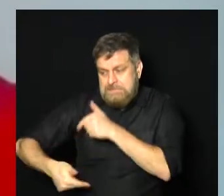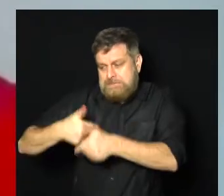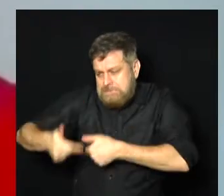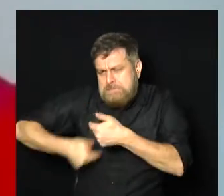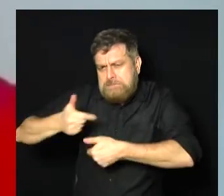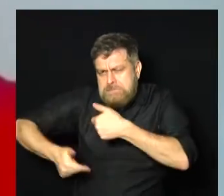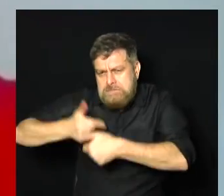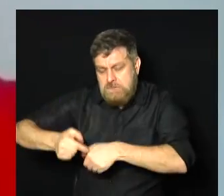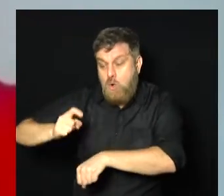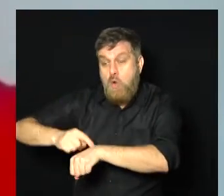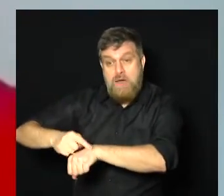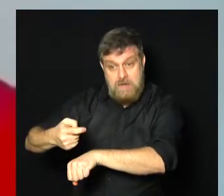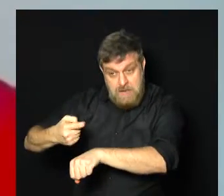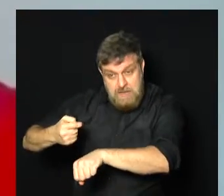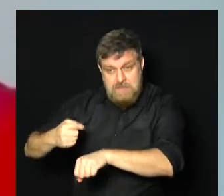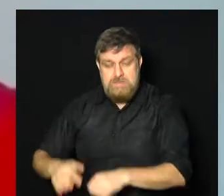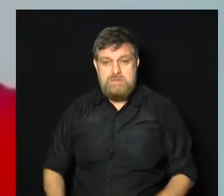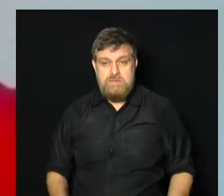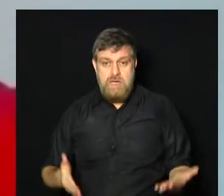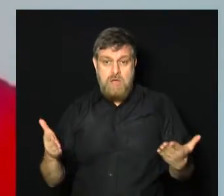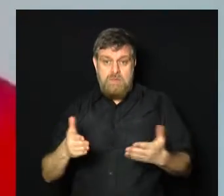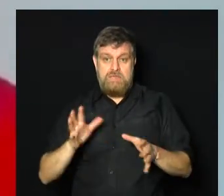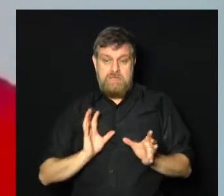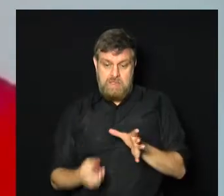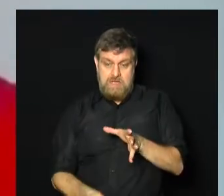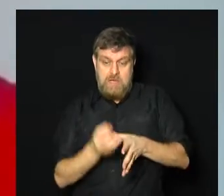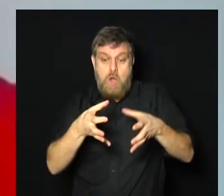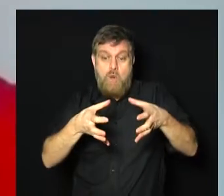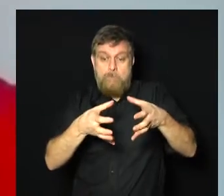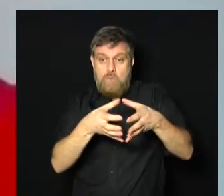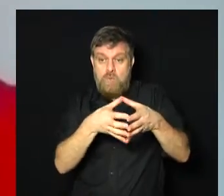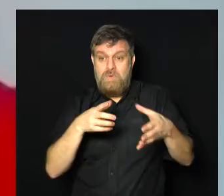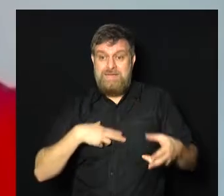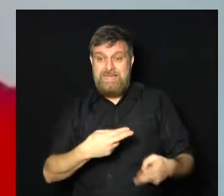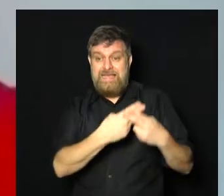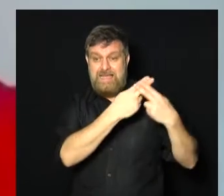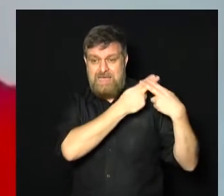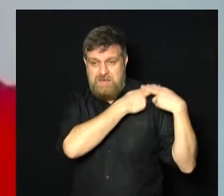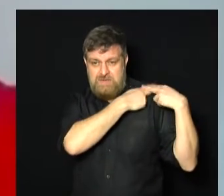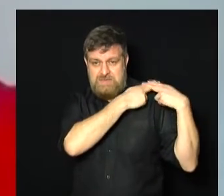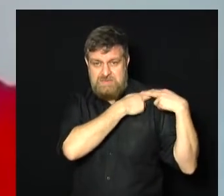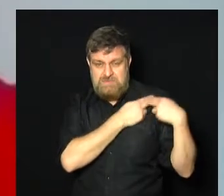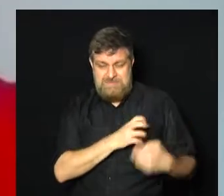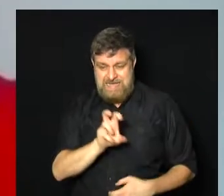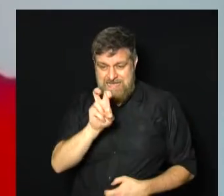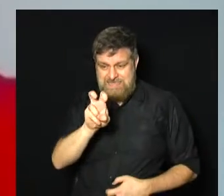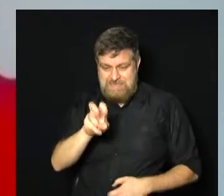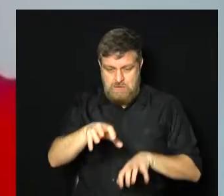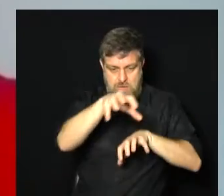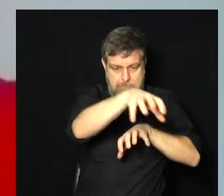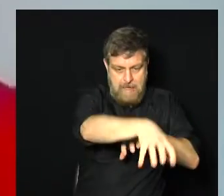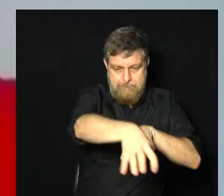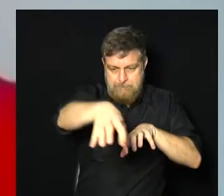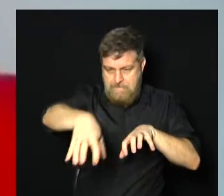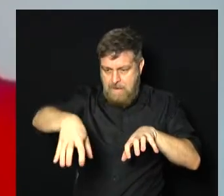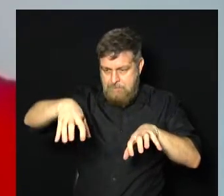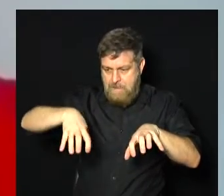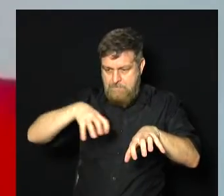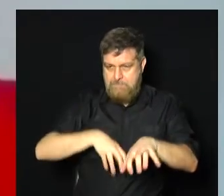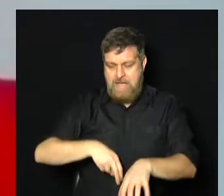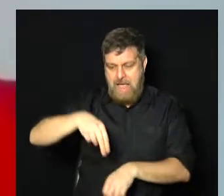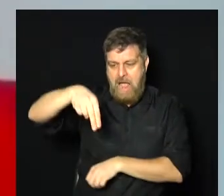E atualmente a gente tem a nossa comissão, né, com representantes de todos os NAEDs, dos 5 NAEDs, e nos